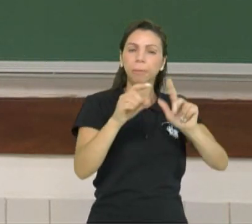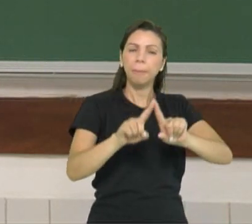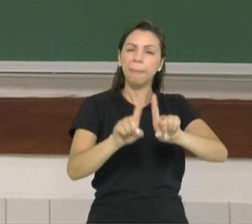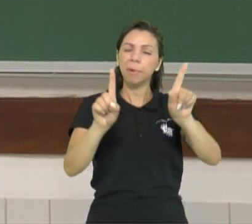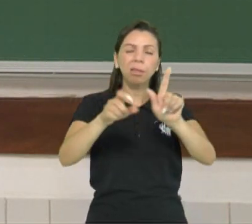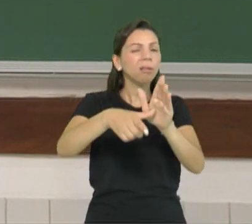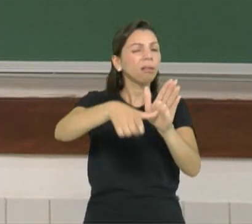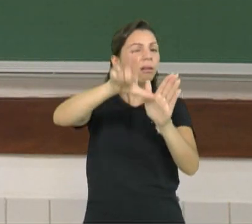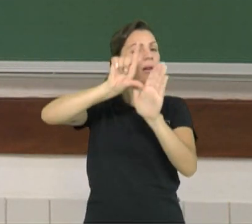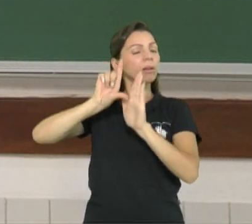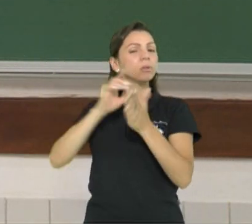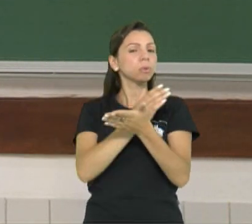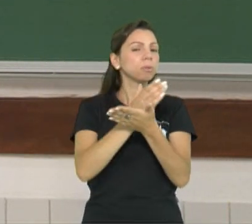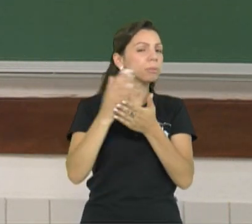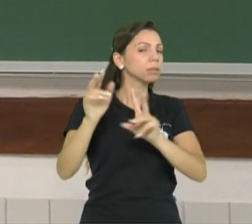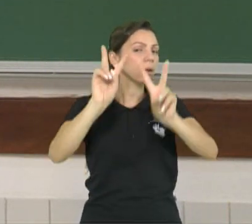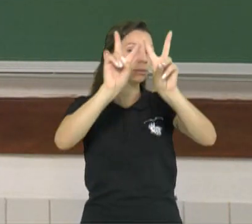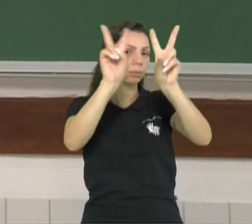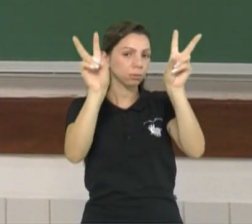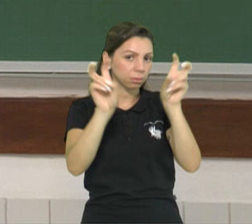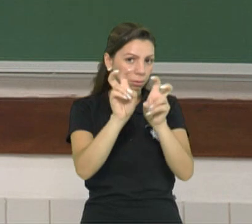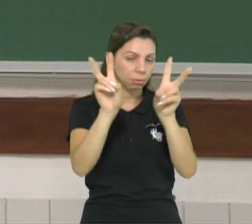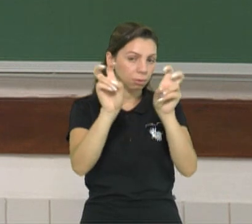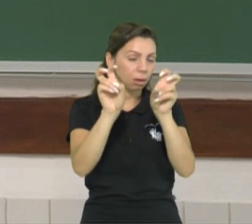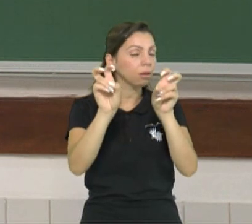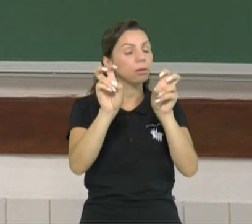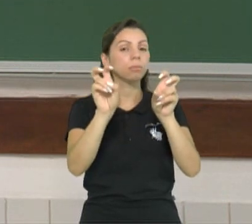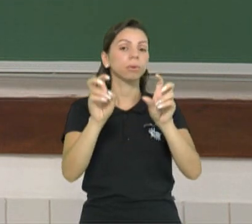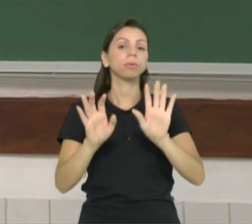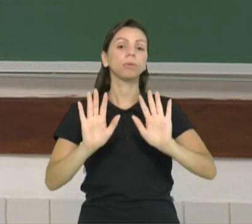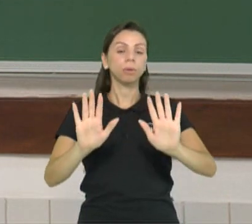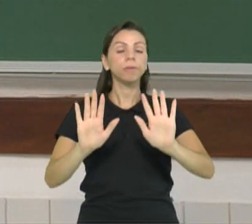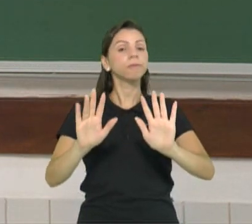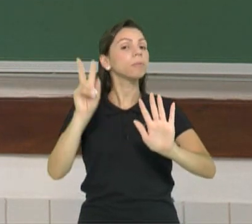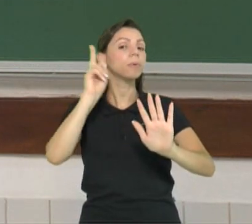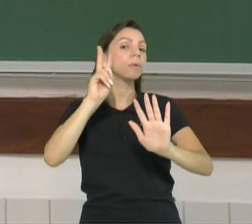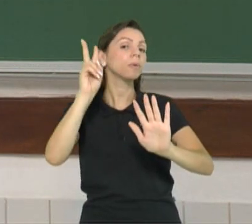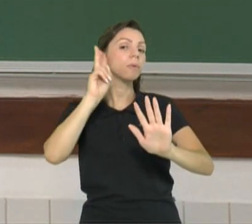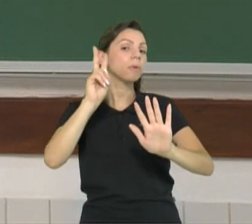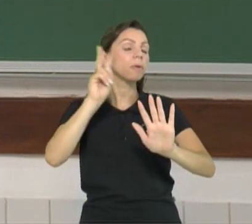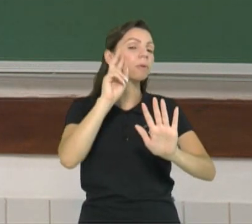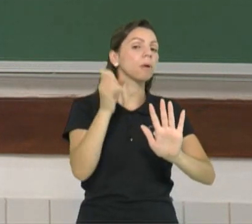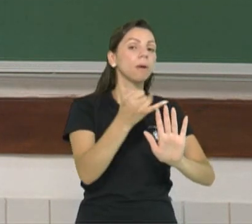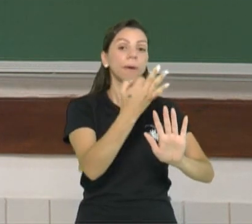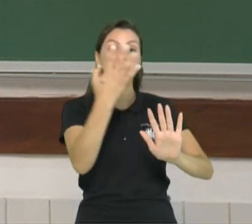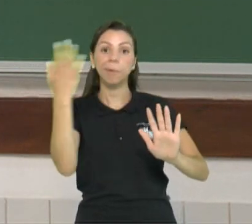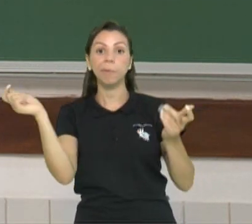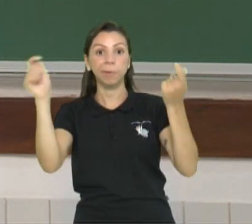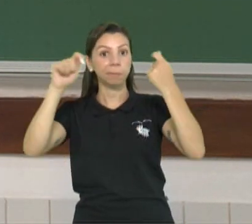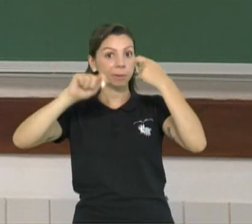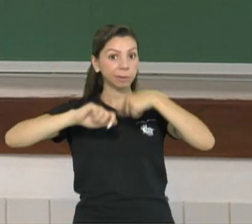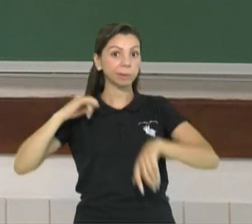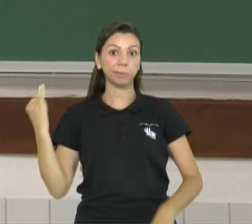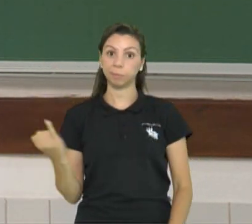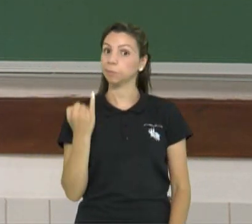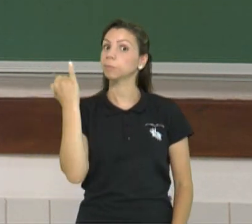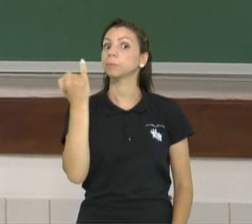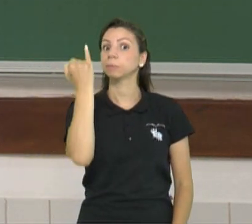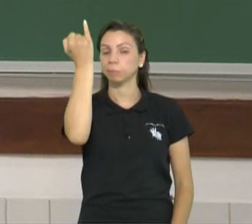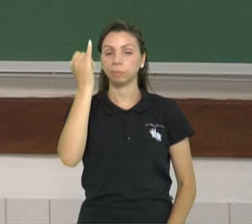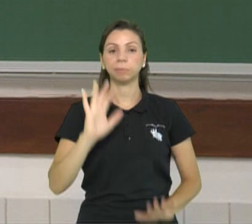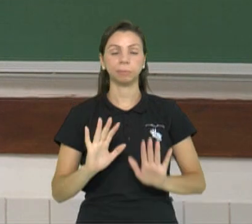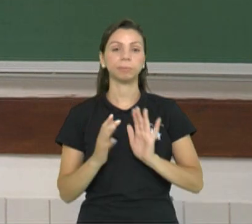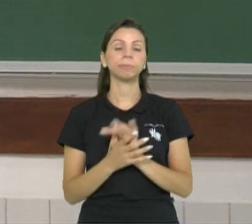dos sólidos e um pouquinho mais da geometria espacial, vamos relembrar alguns quesitos que são extremamente importantes,